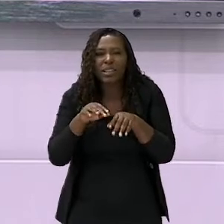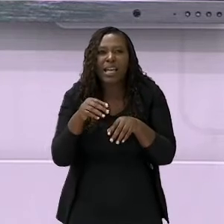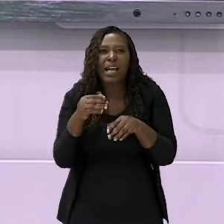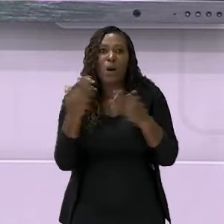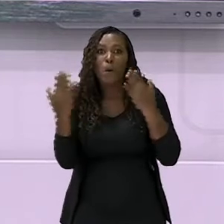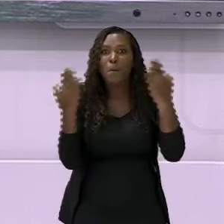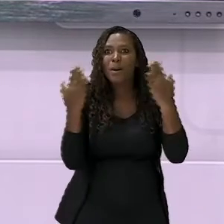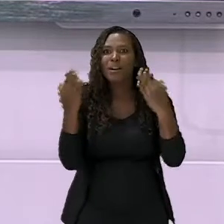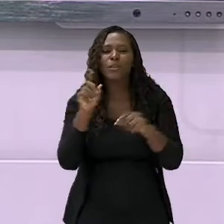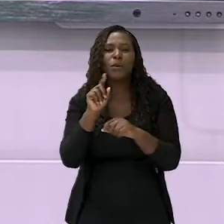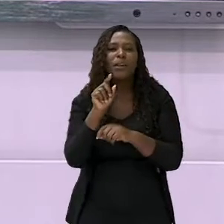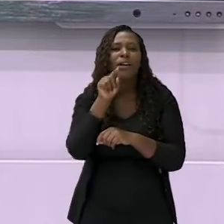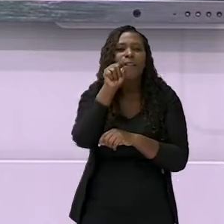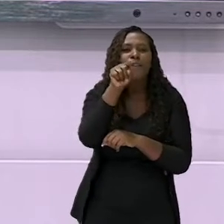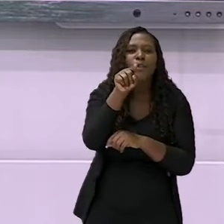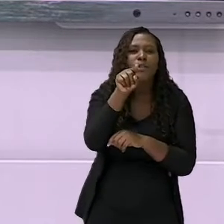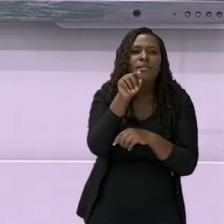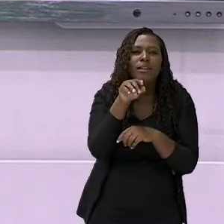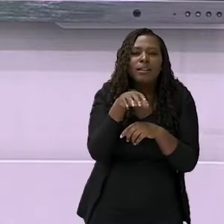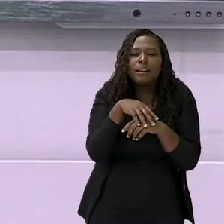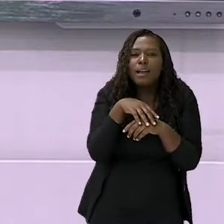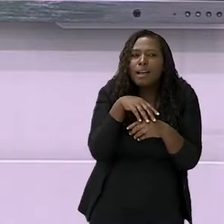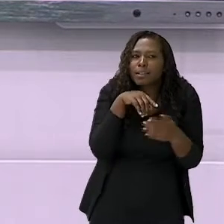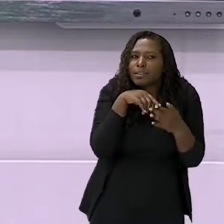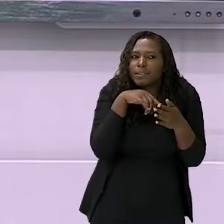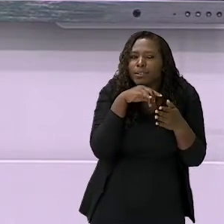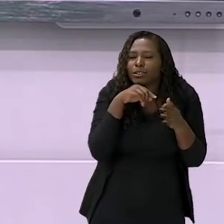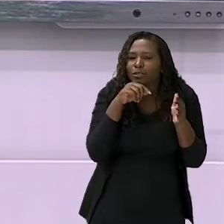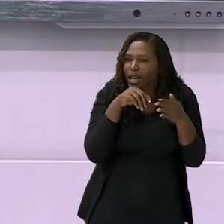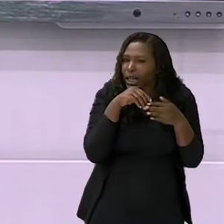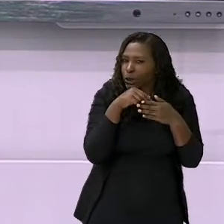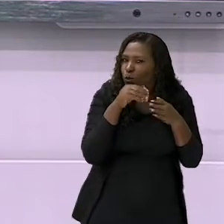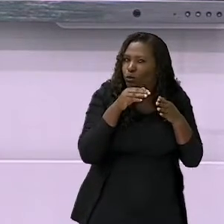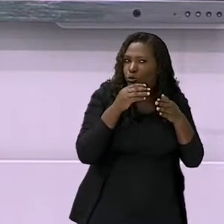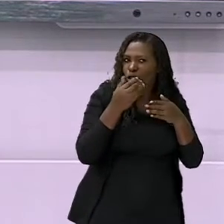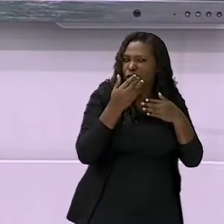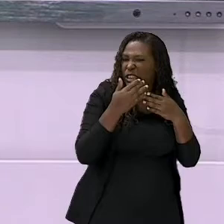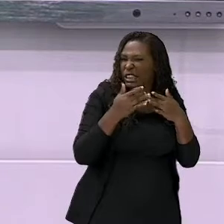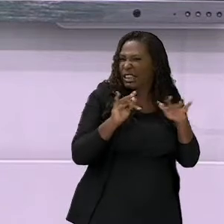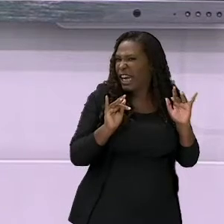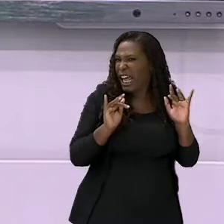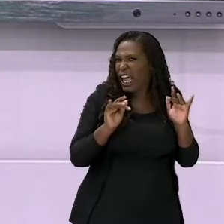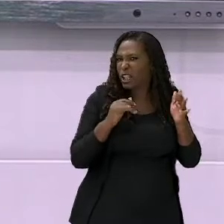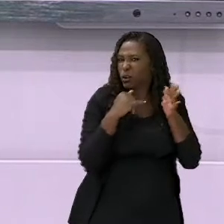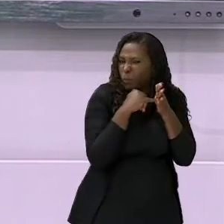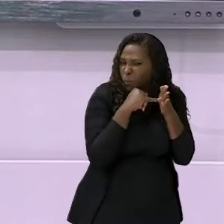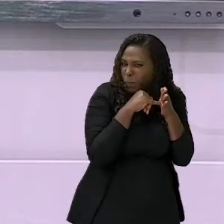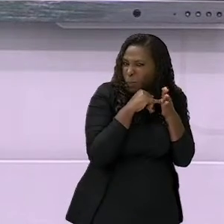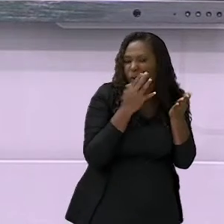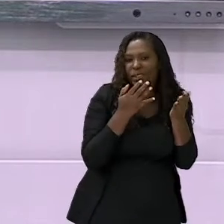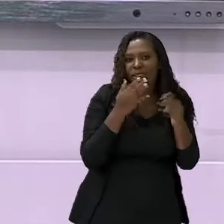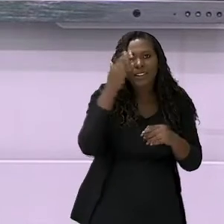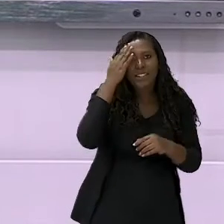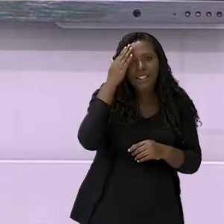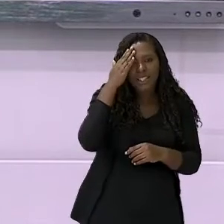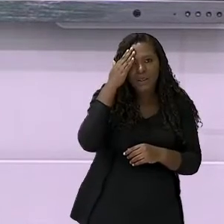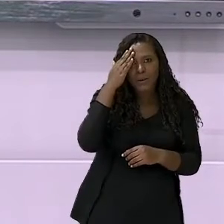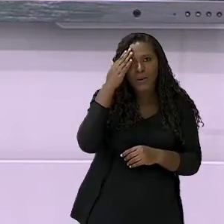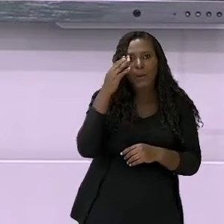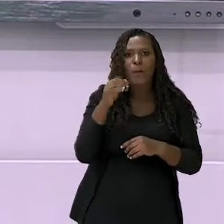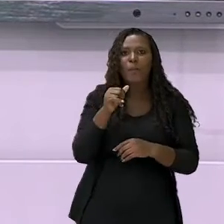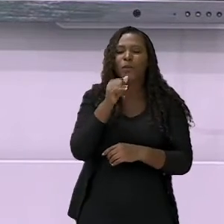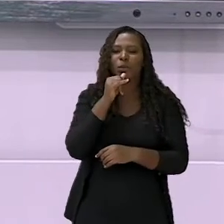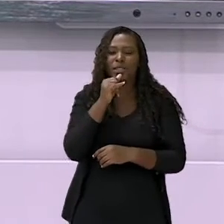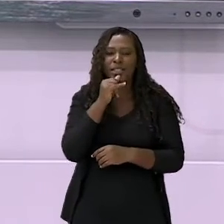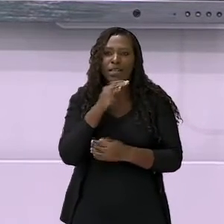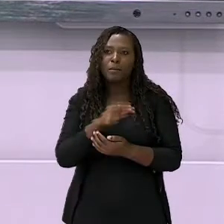de desenho, ele não fala para outra pessoa exatamente o que ela é, ao contrário da